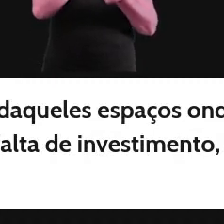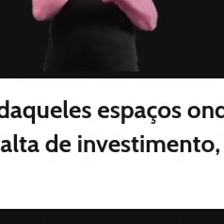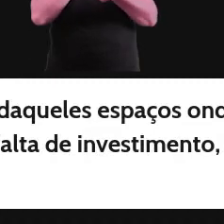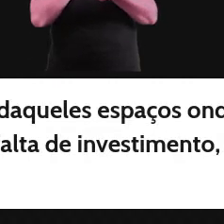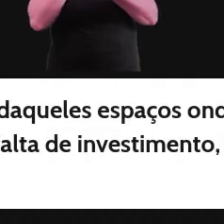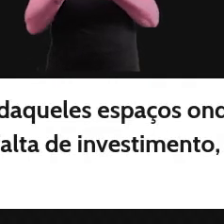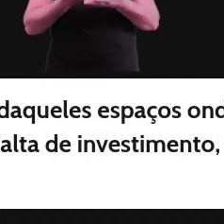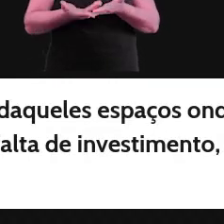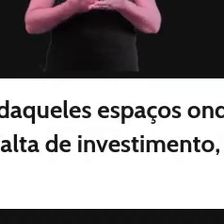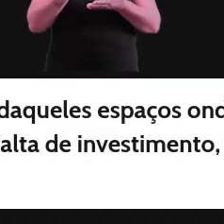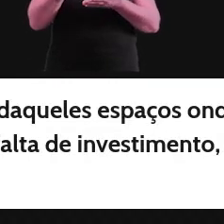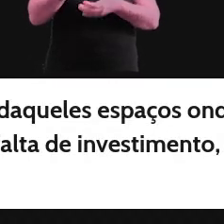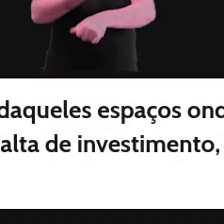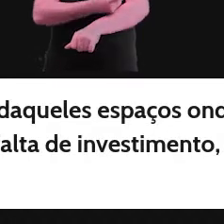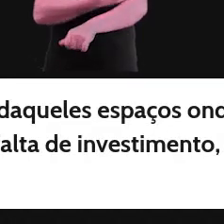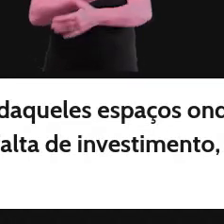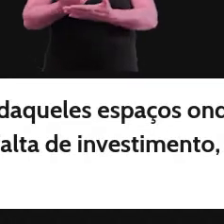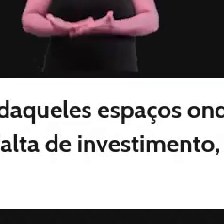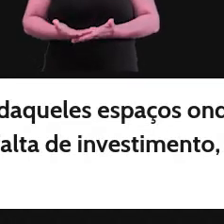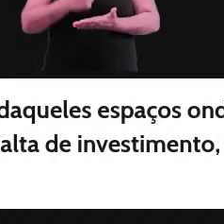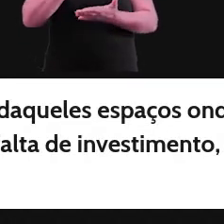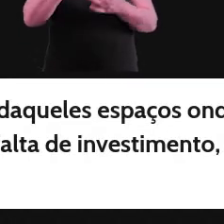esses fatores a gente tem que levar em conta.